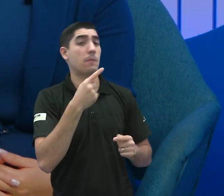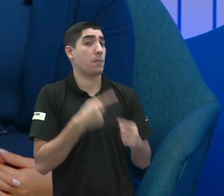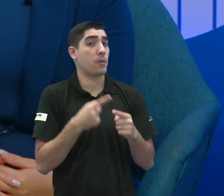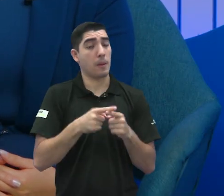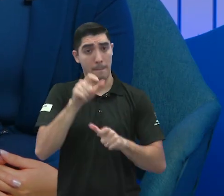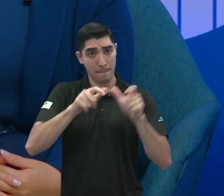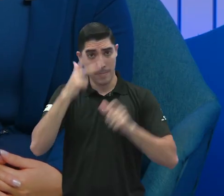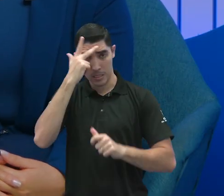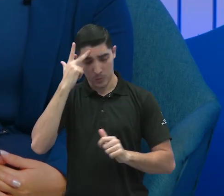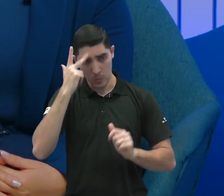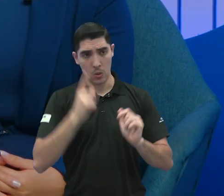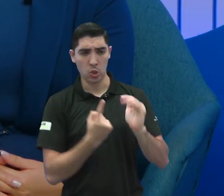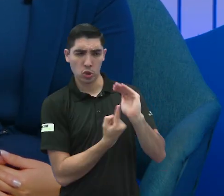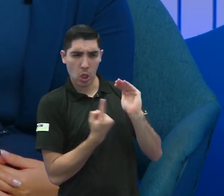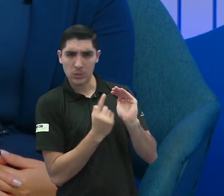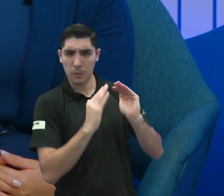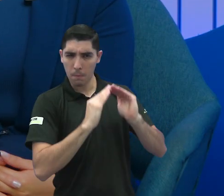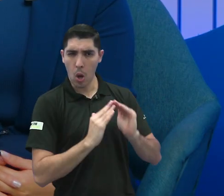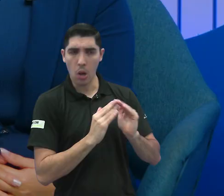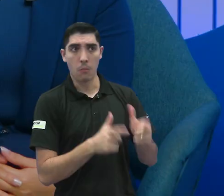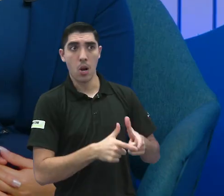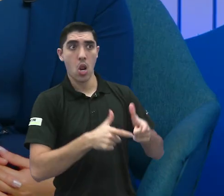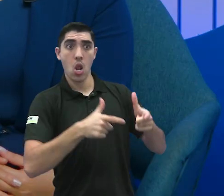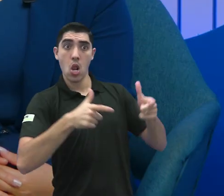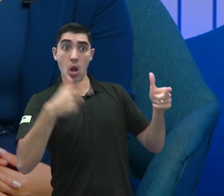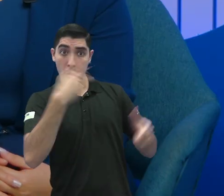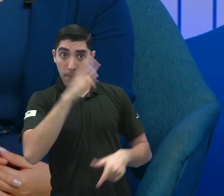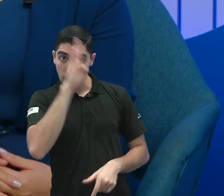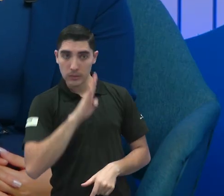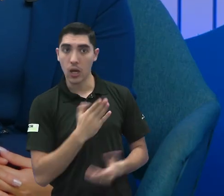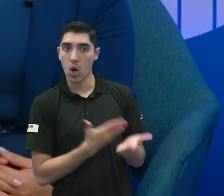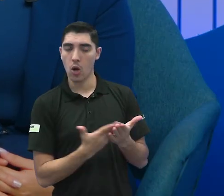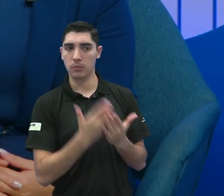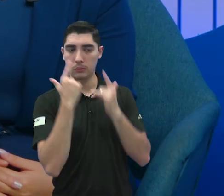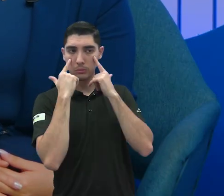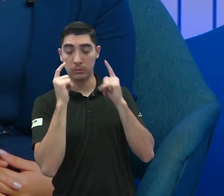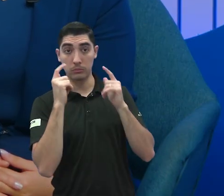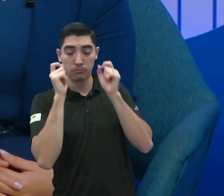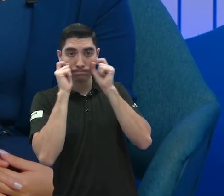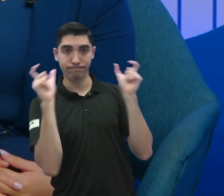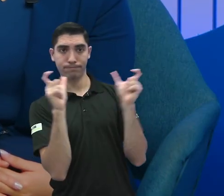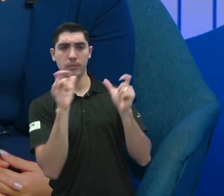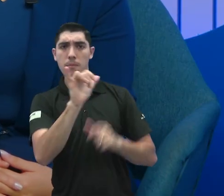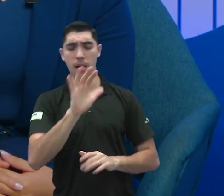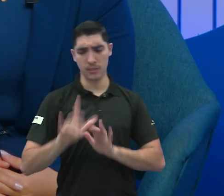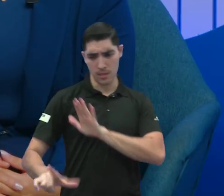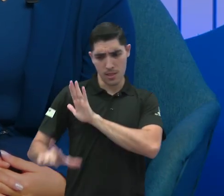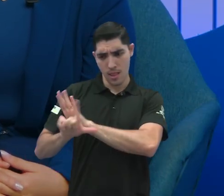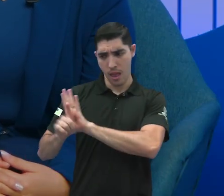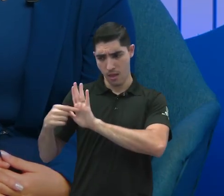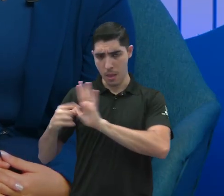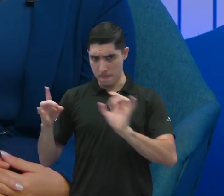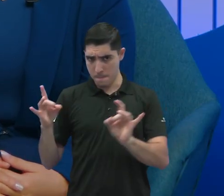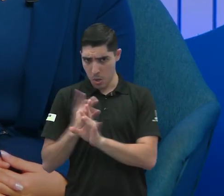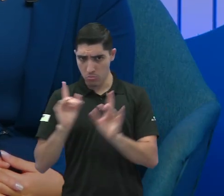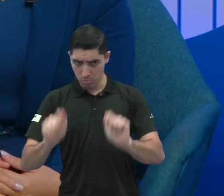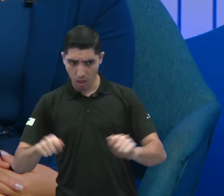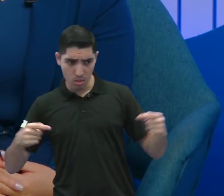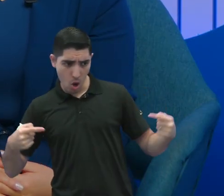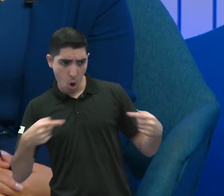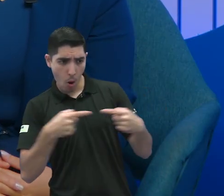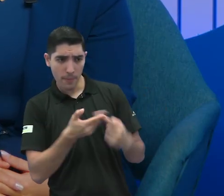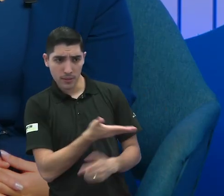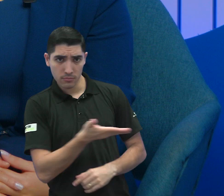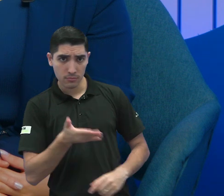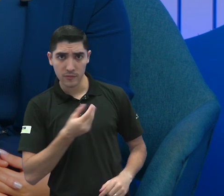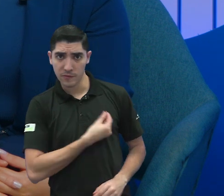do número de pessoas que vivem sozinhas no Brasil levanta um alerta importante. Nossas políticas públicas estão preparadas para essa